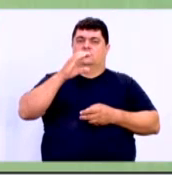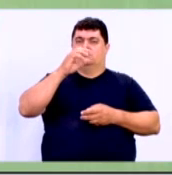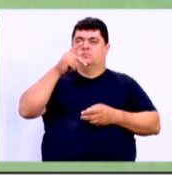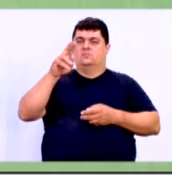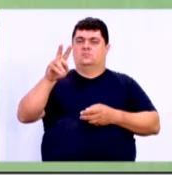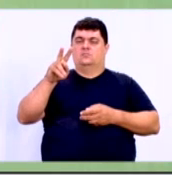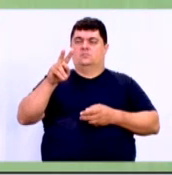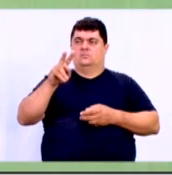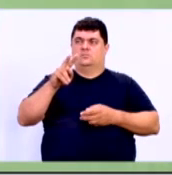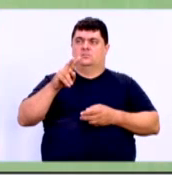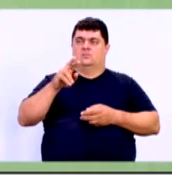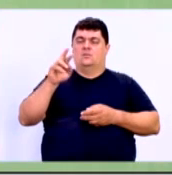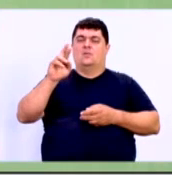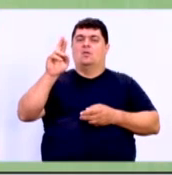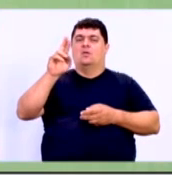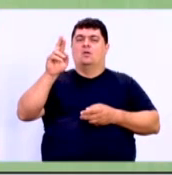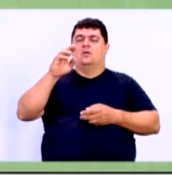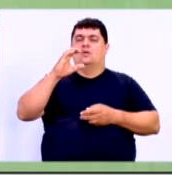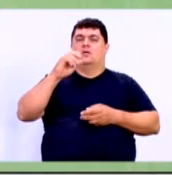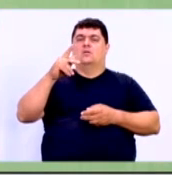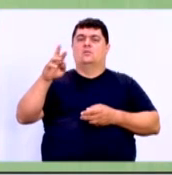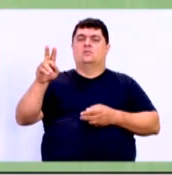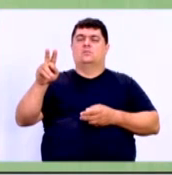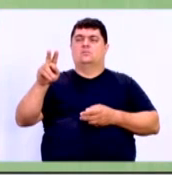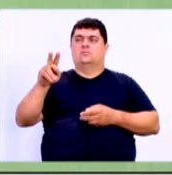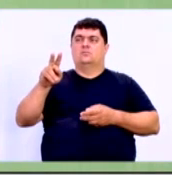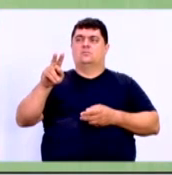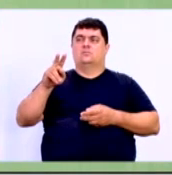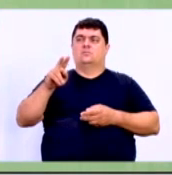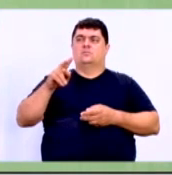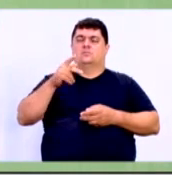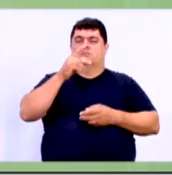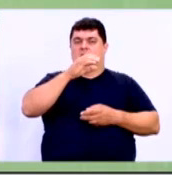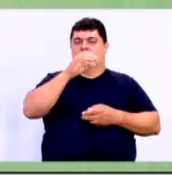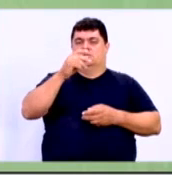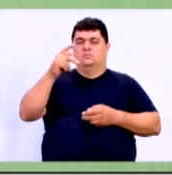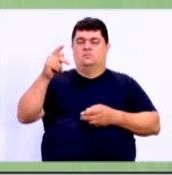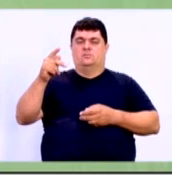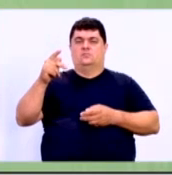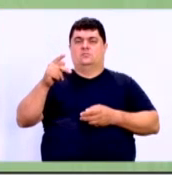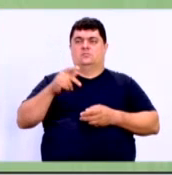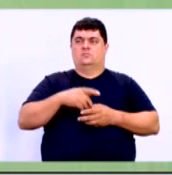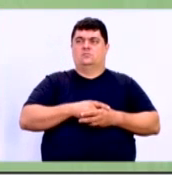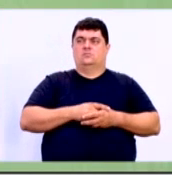produto vendido? Quem vai ser esse custo do produto vendido? O CPP, certo?